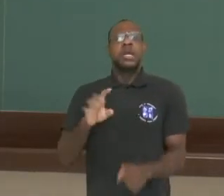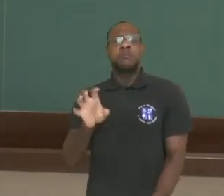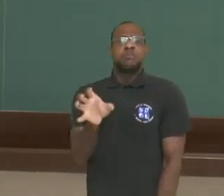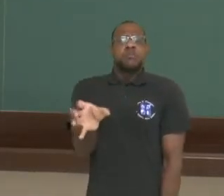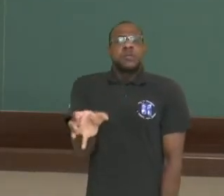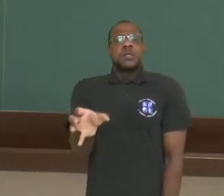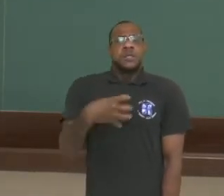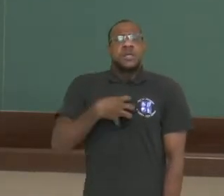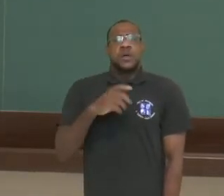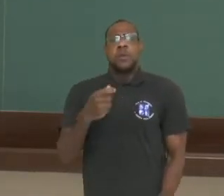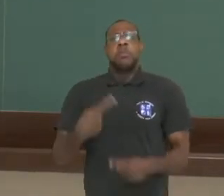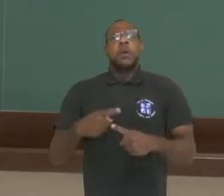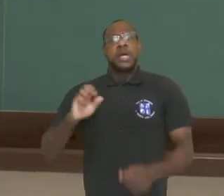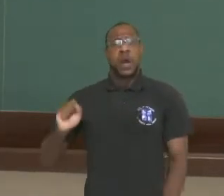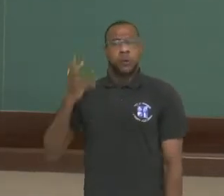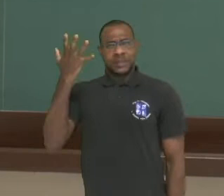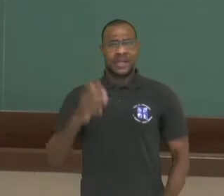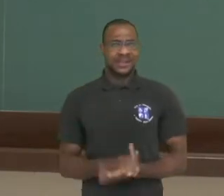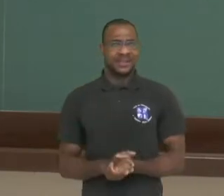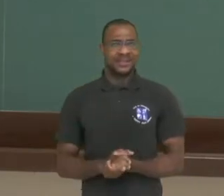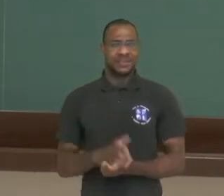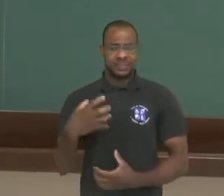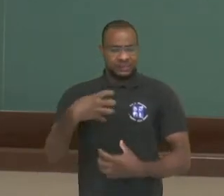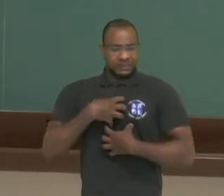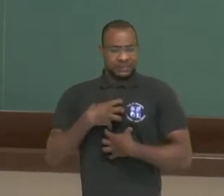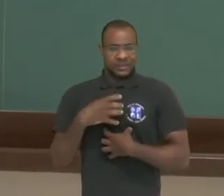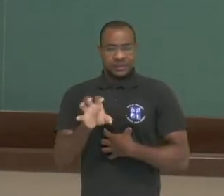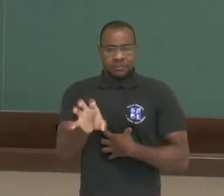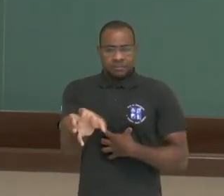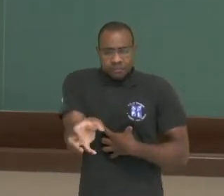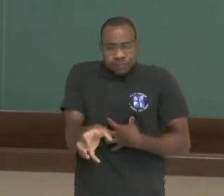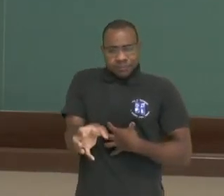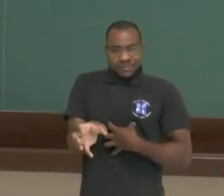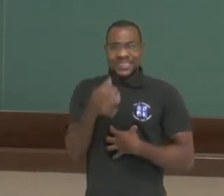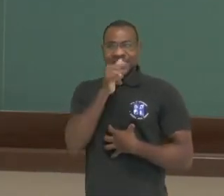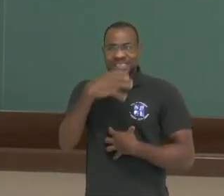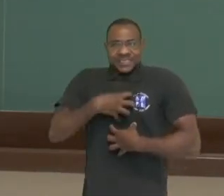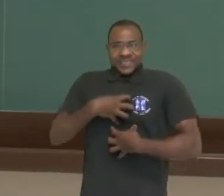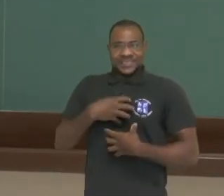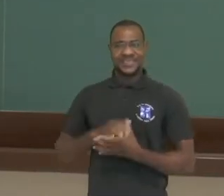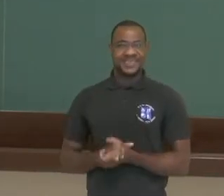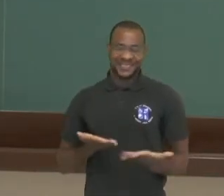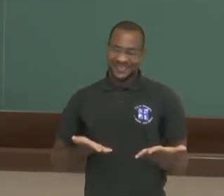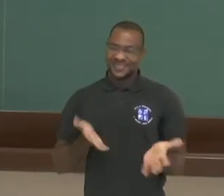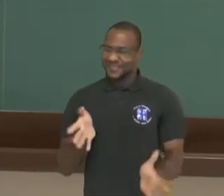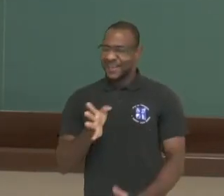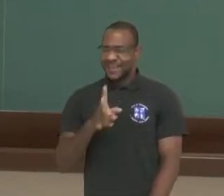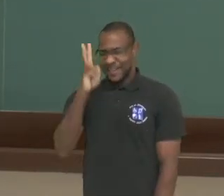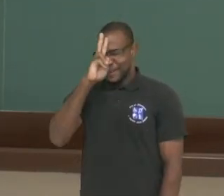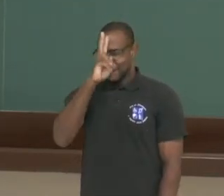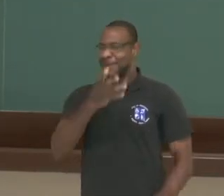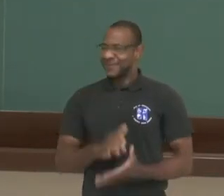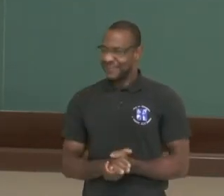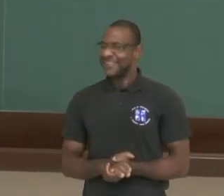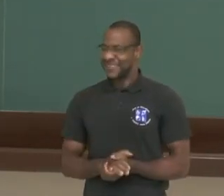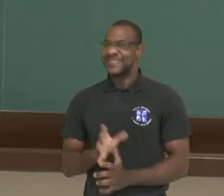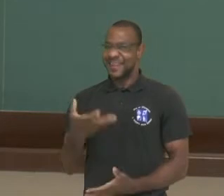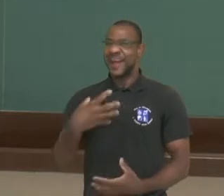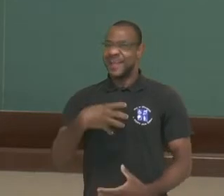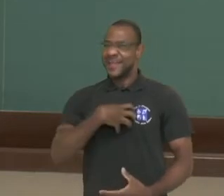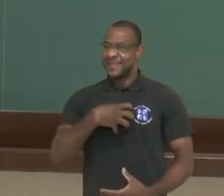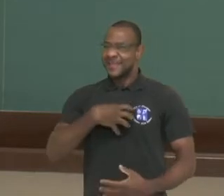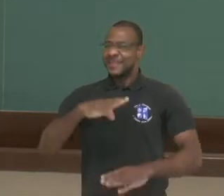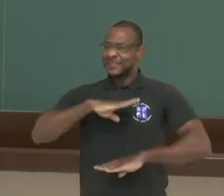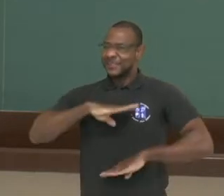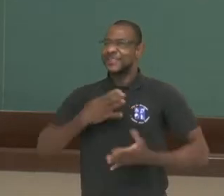que acontece, por que acontece? Já ficou aí pensando, né? Se recordando da última vez que você viveu essa situação.